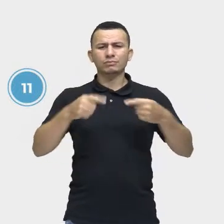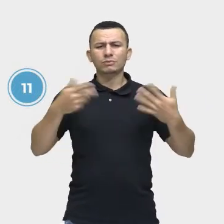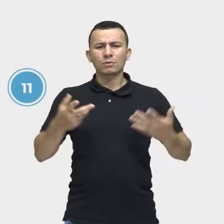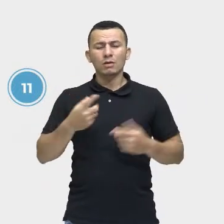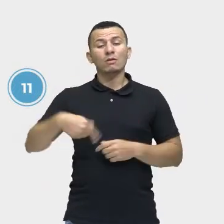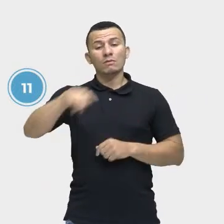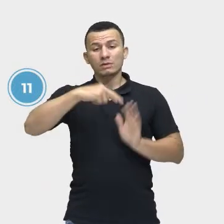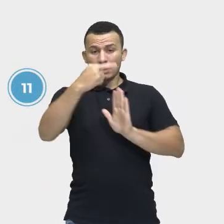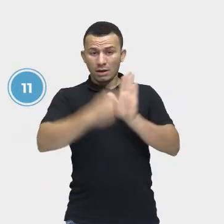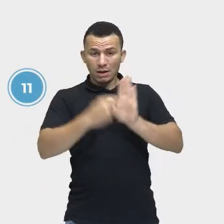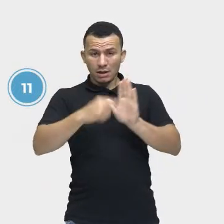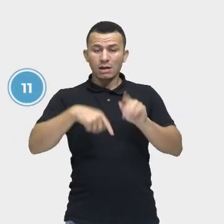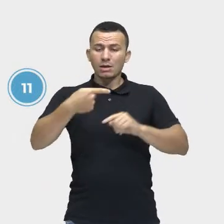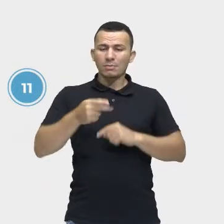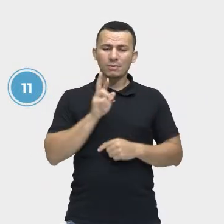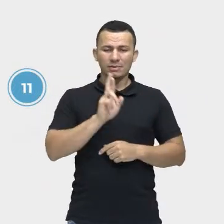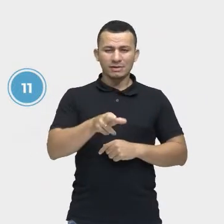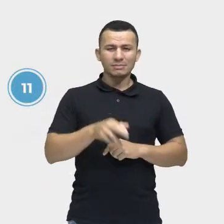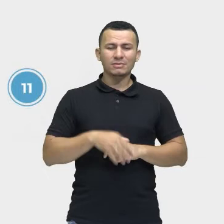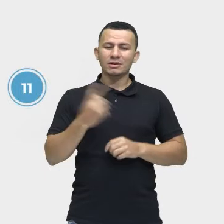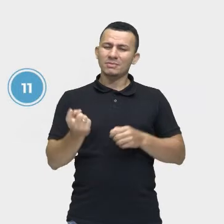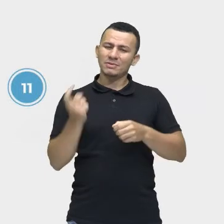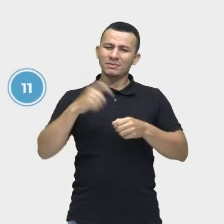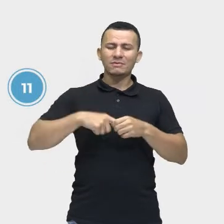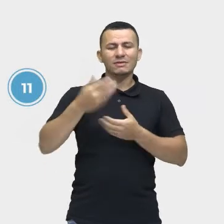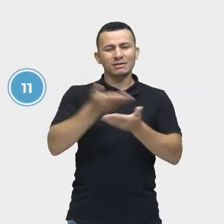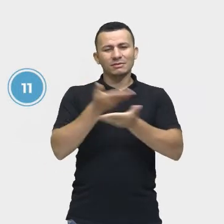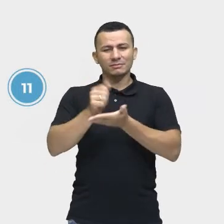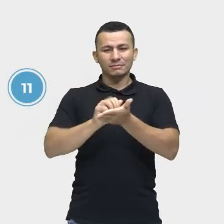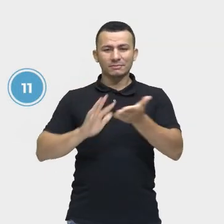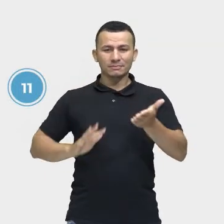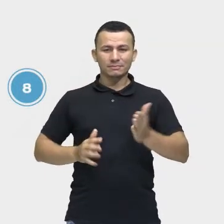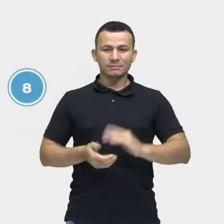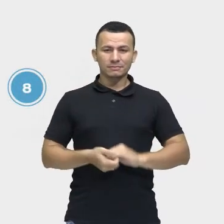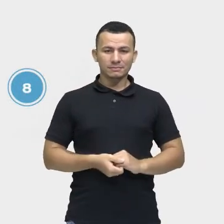vai ler. Tá bom, meus amores? Volto daqui a pouquinho para corrigir.